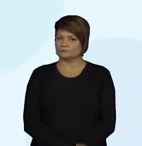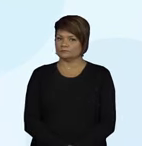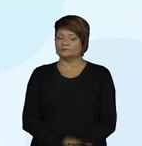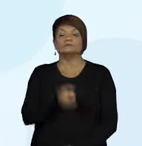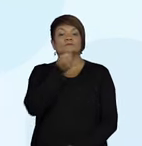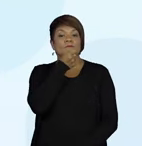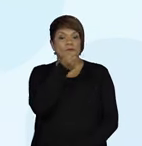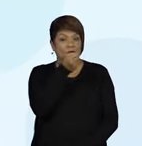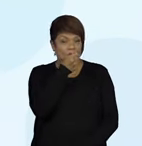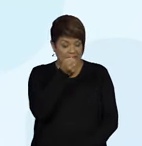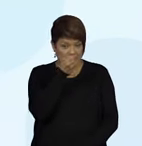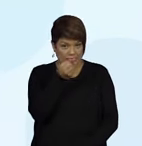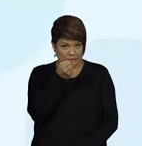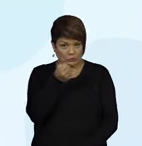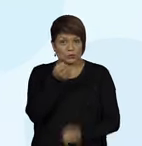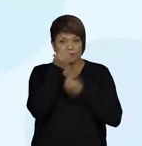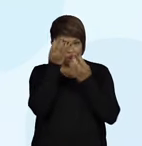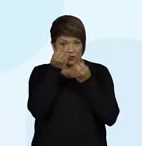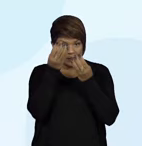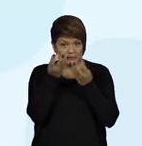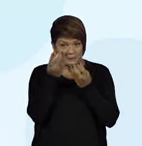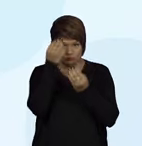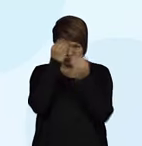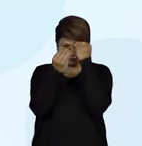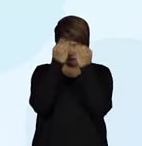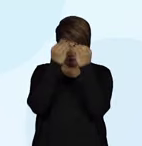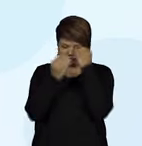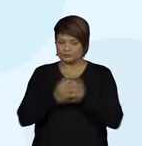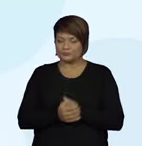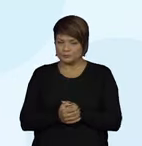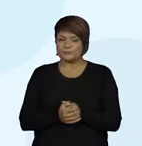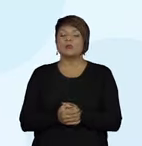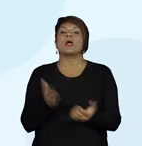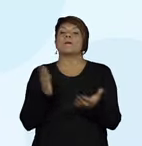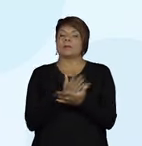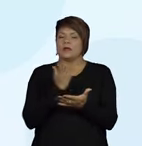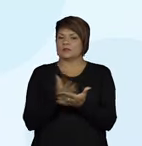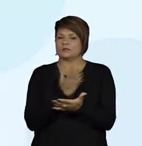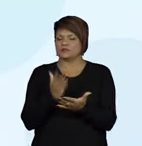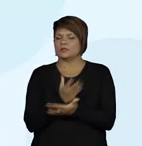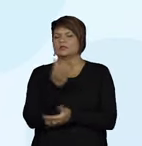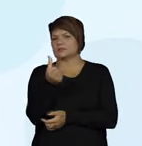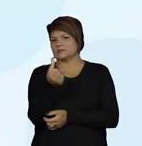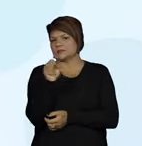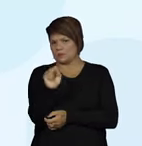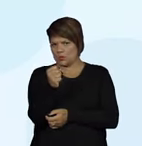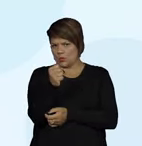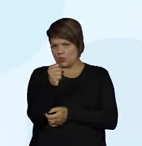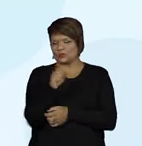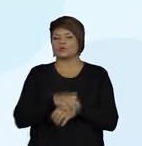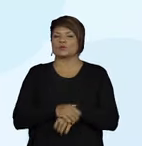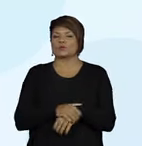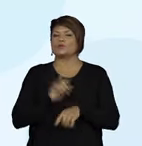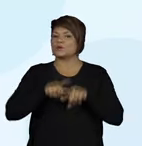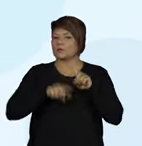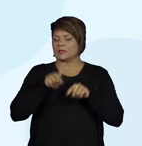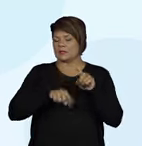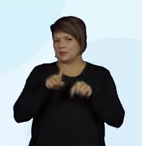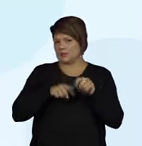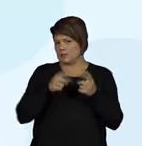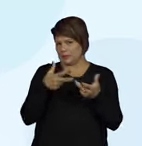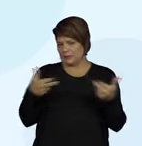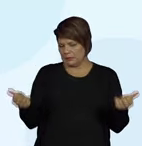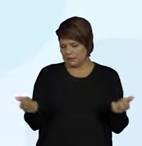Entrevistando e se informando. Eita! Isso está na página 68 do material do aluno. E o que vamos aprender? O que nós